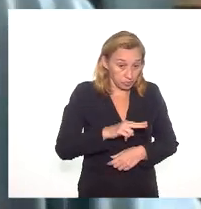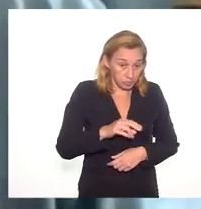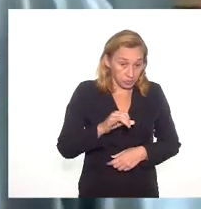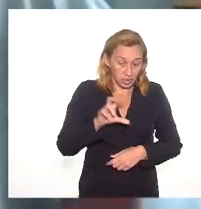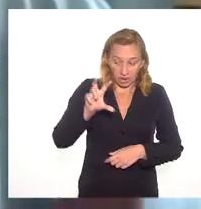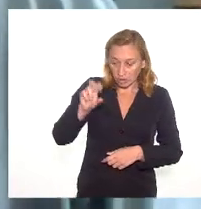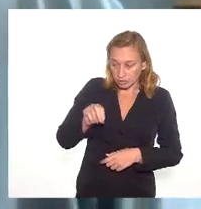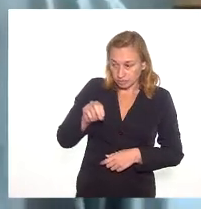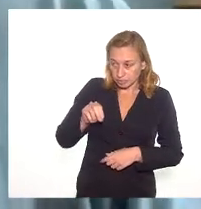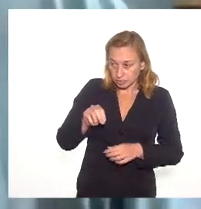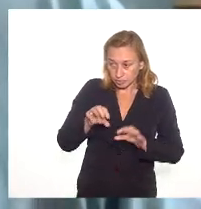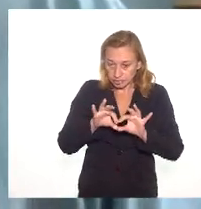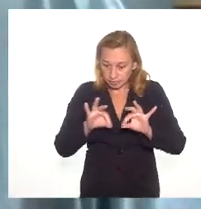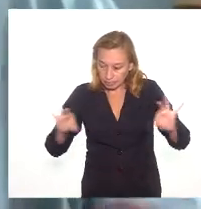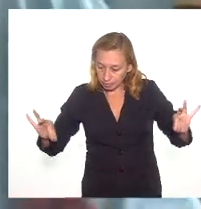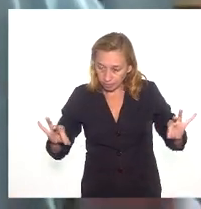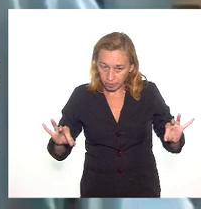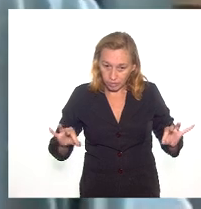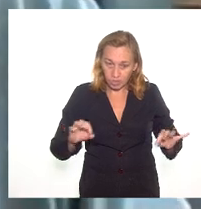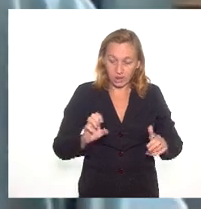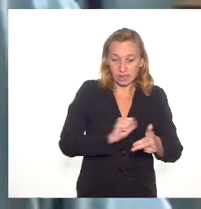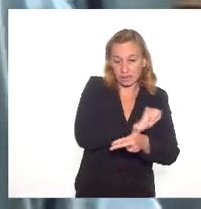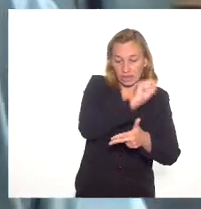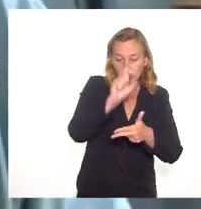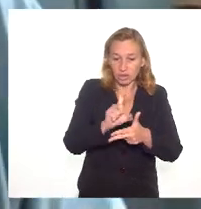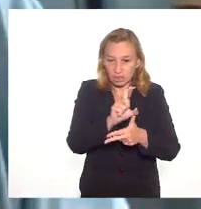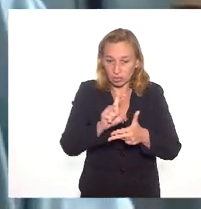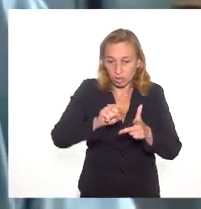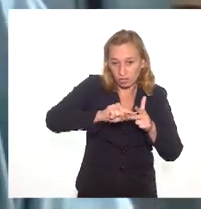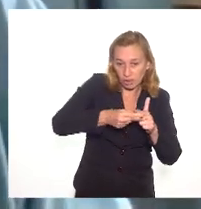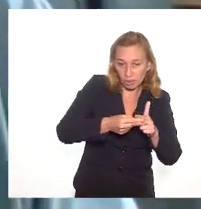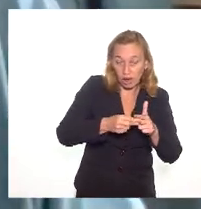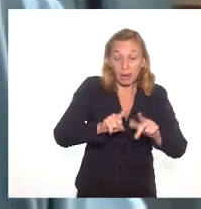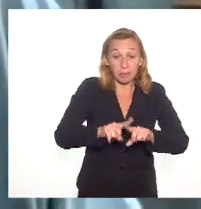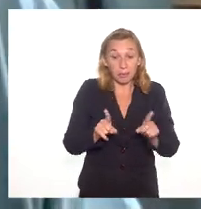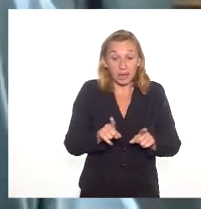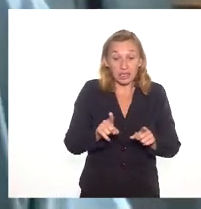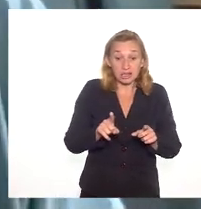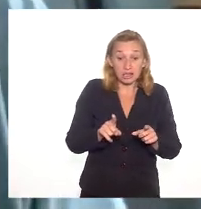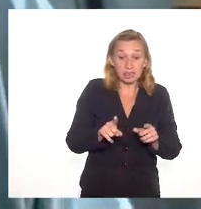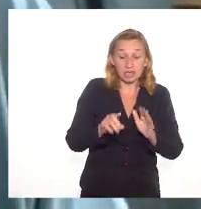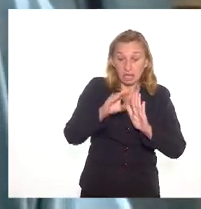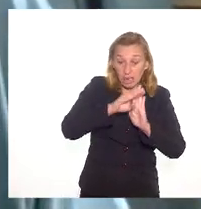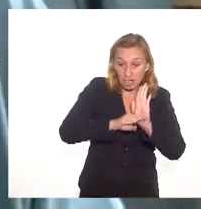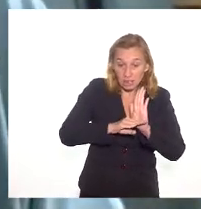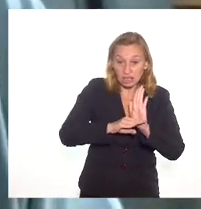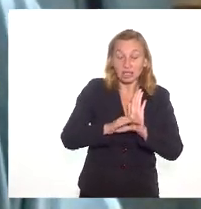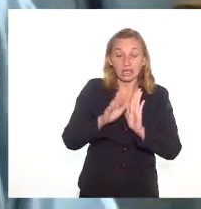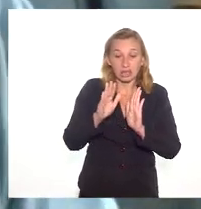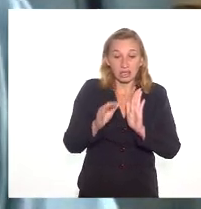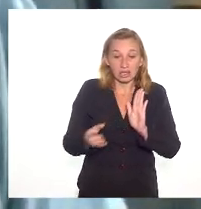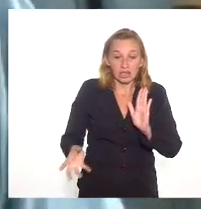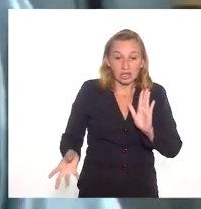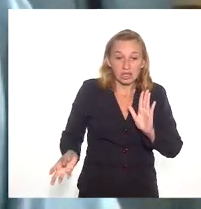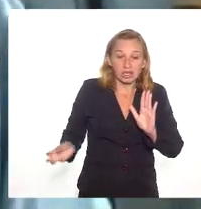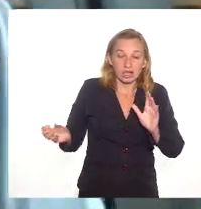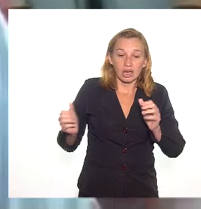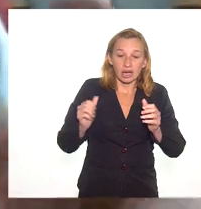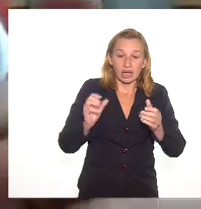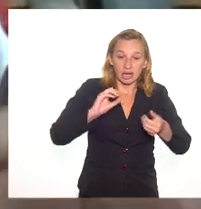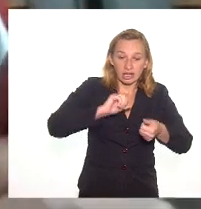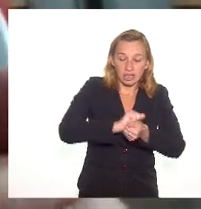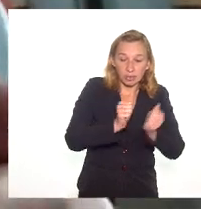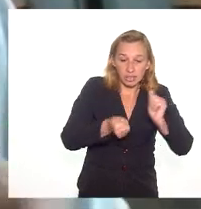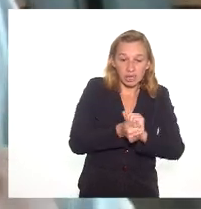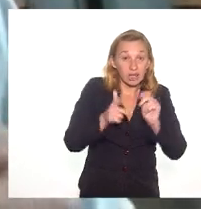50 metros, se é o executivo que vai regular, é colocar nos termos das leis já existentes. Há leis que